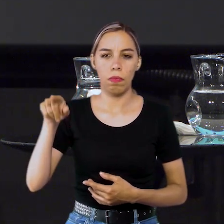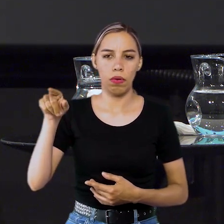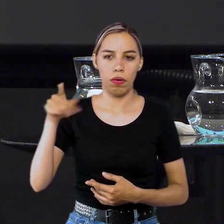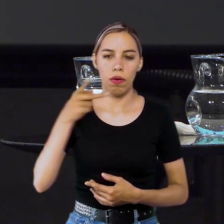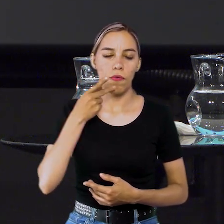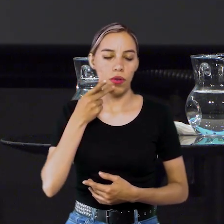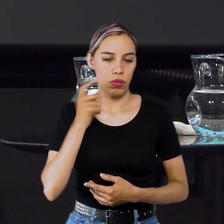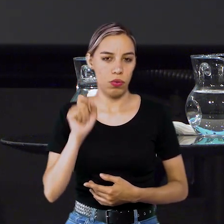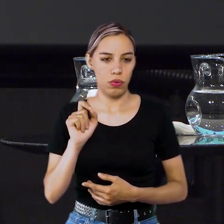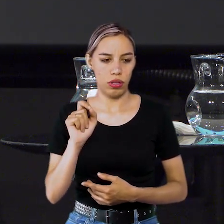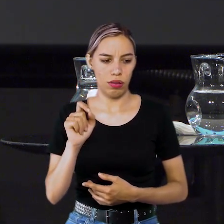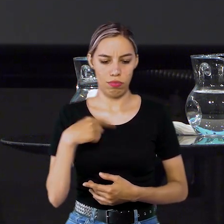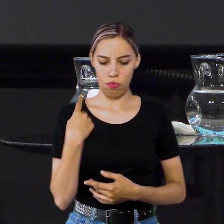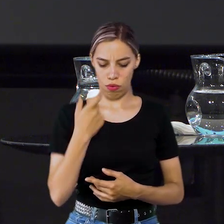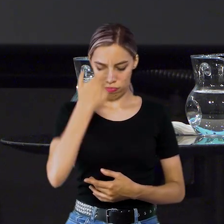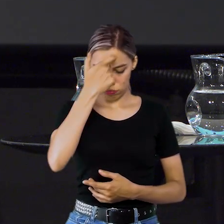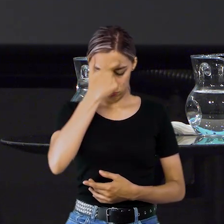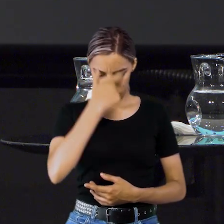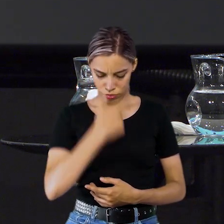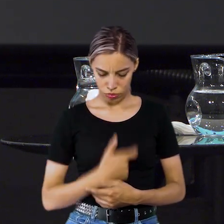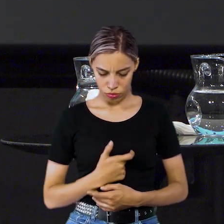seres virtudes